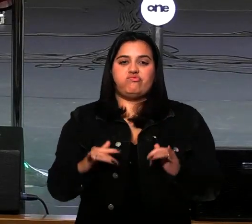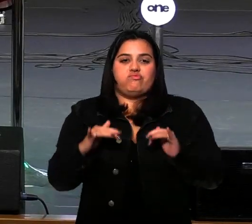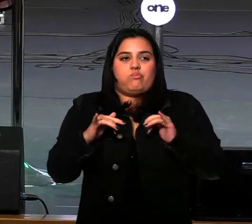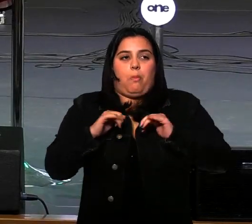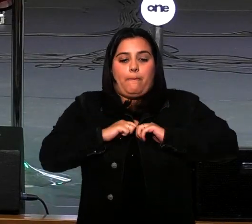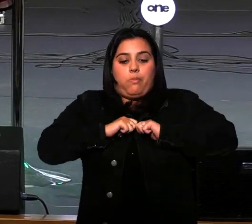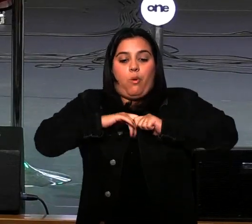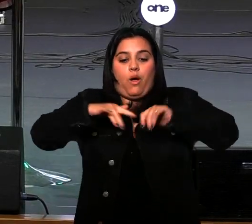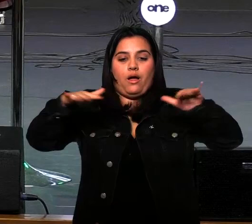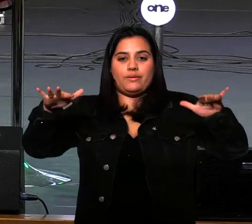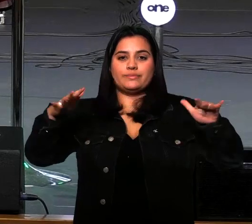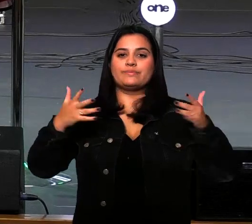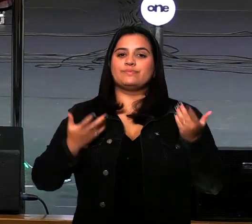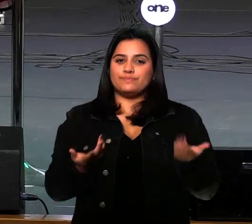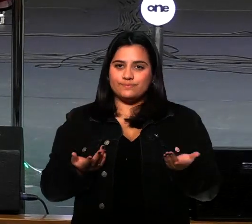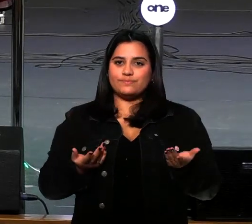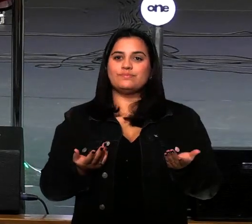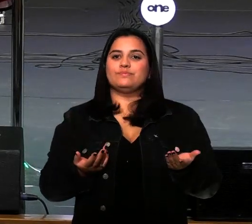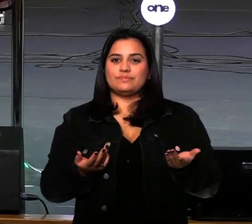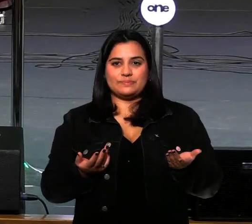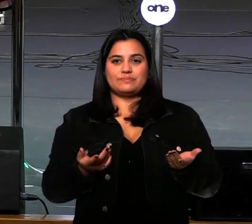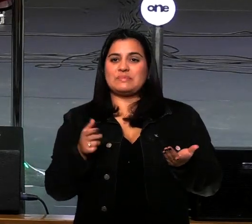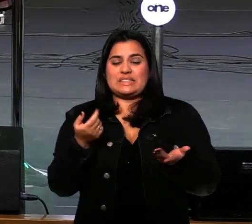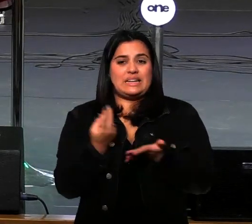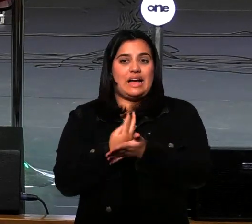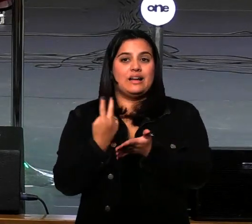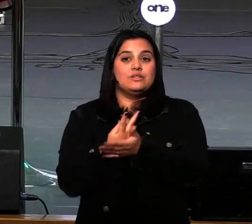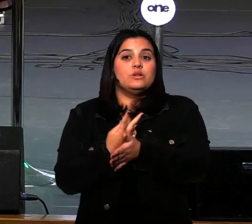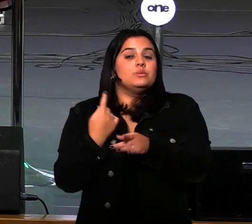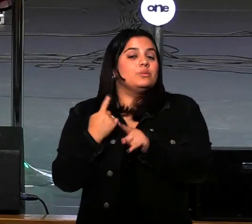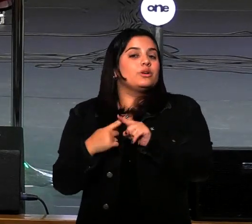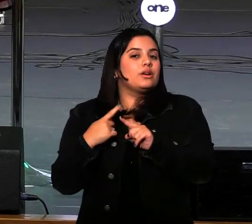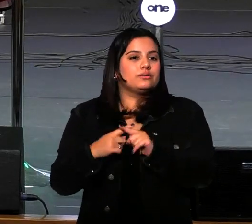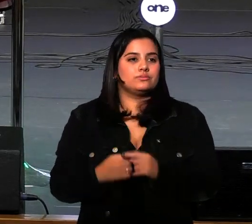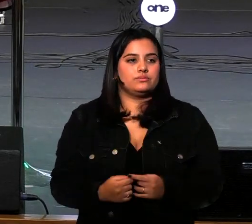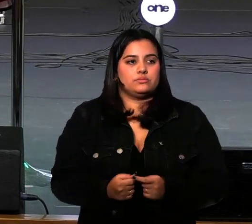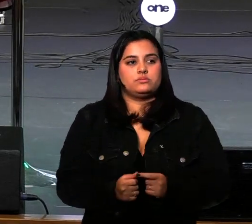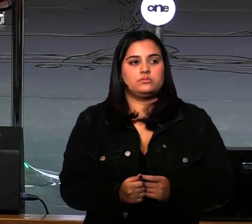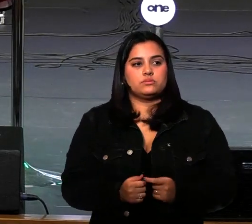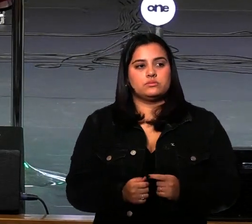está estragando. Por quê?